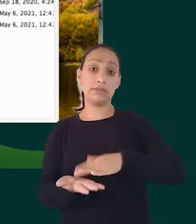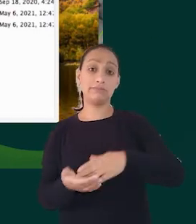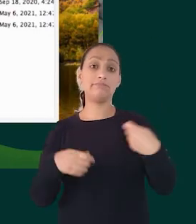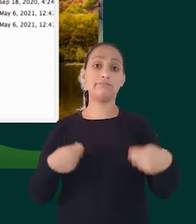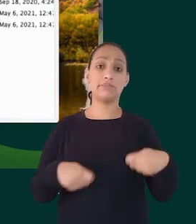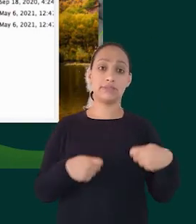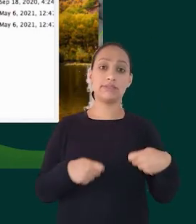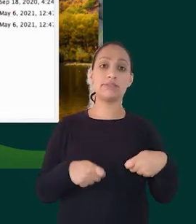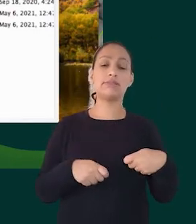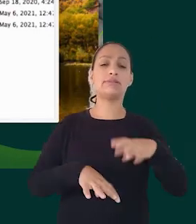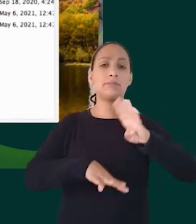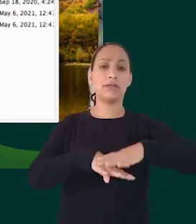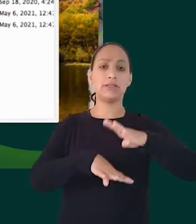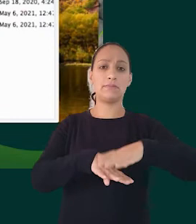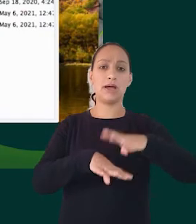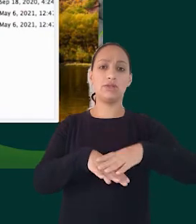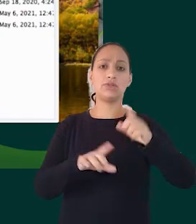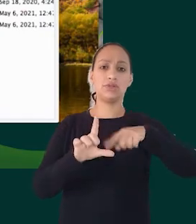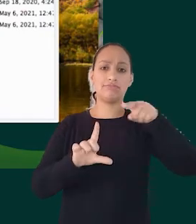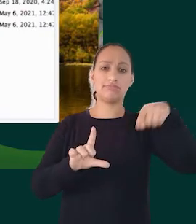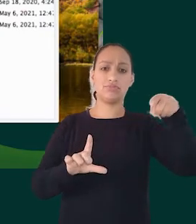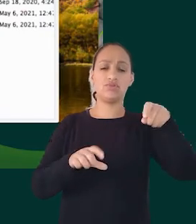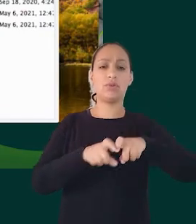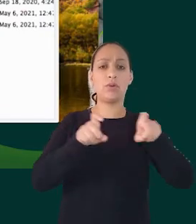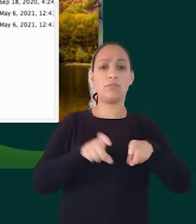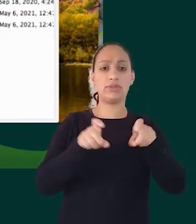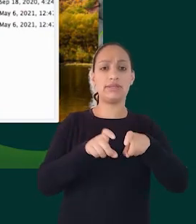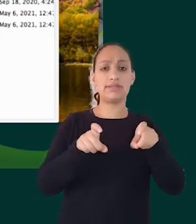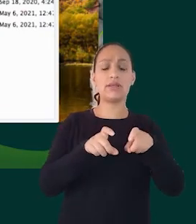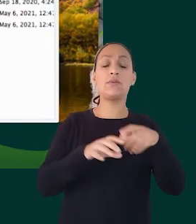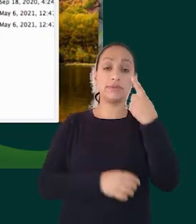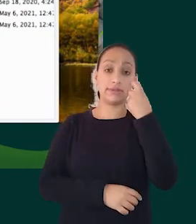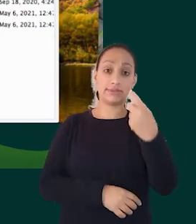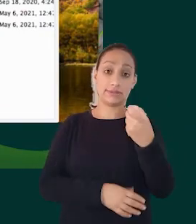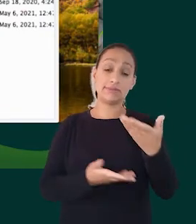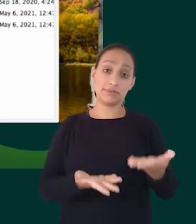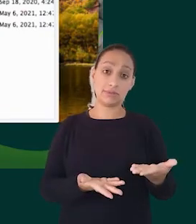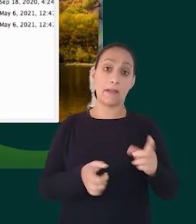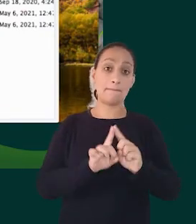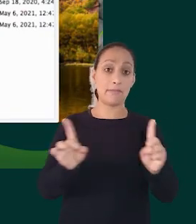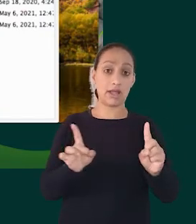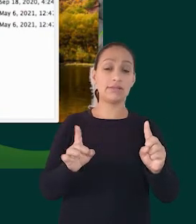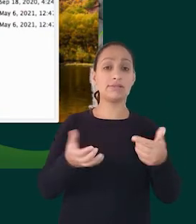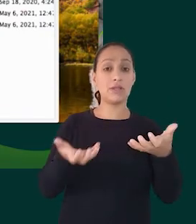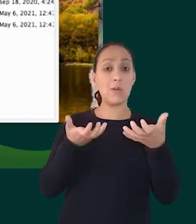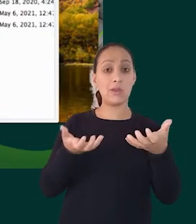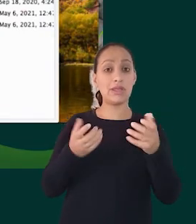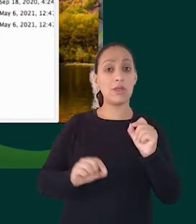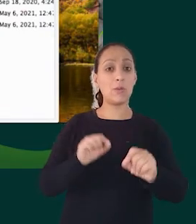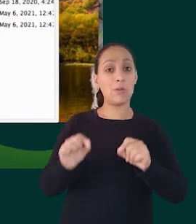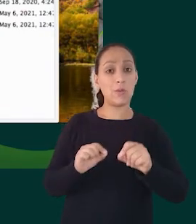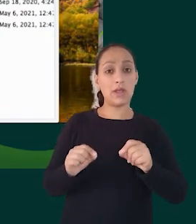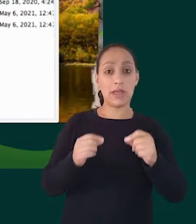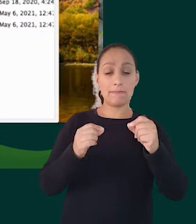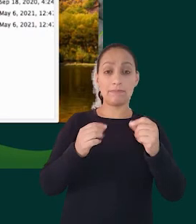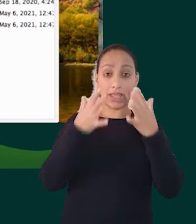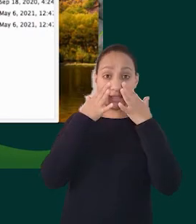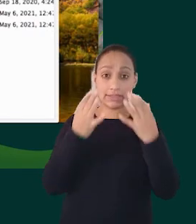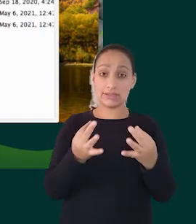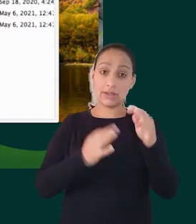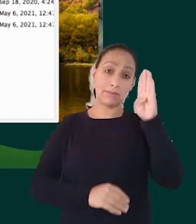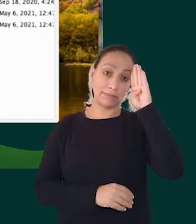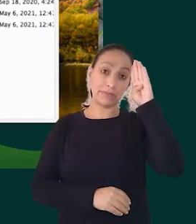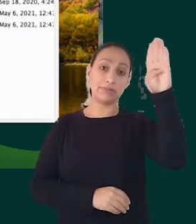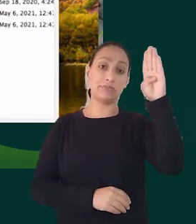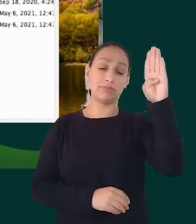uma bagagem matemática, estatística e de computação interessante. Mas eu queria chamar atenção, principalmente